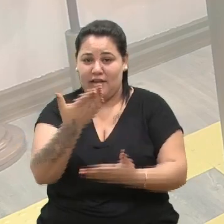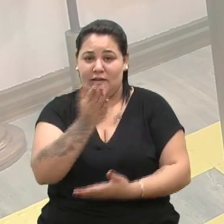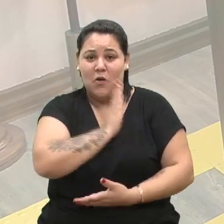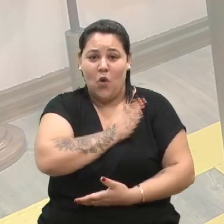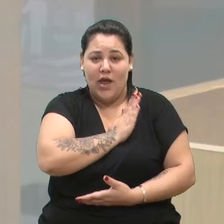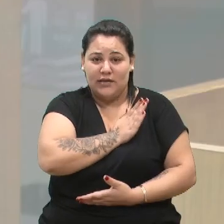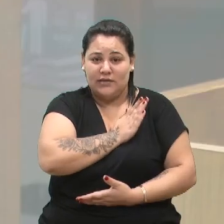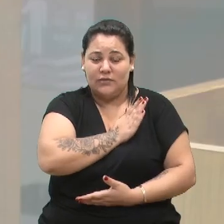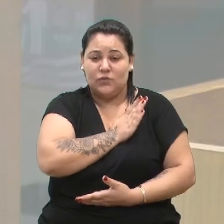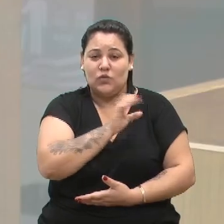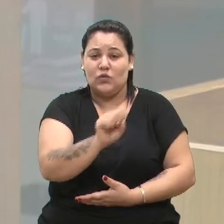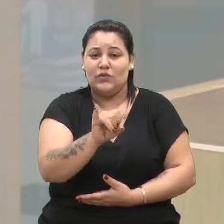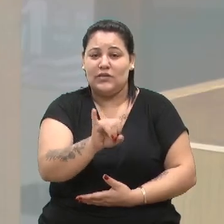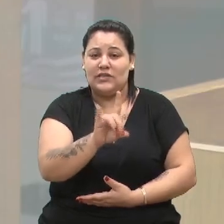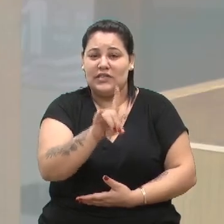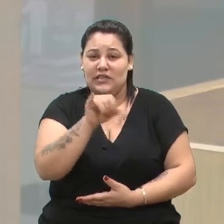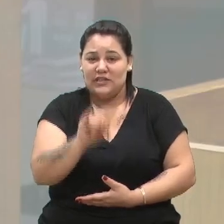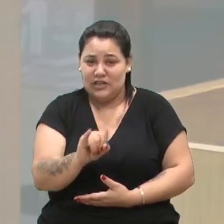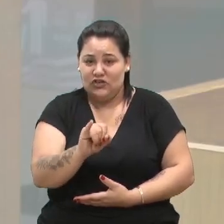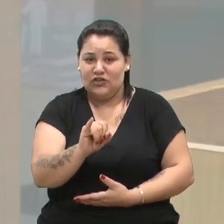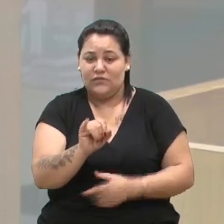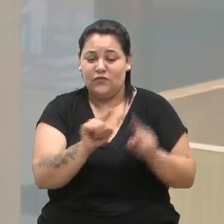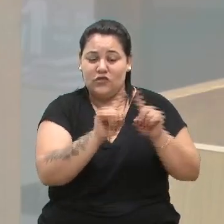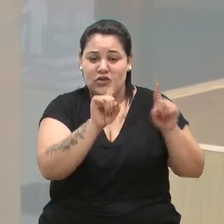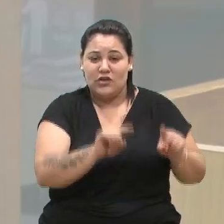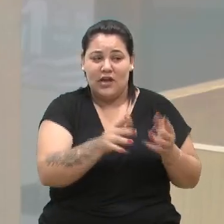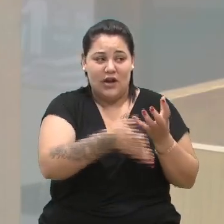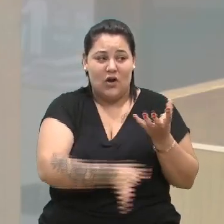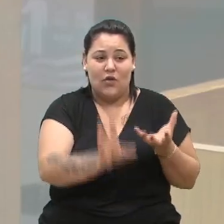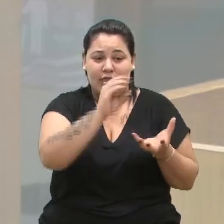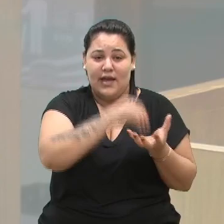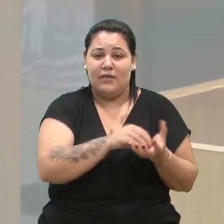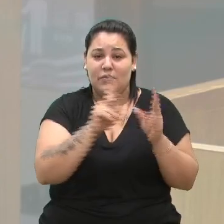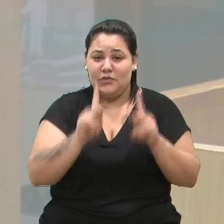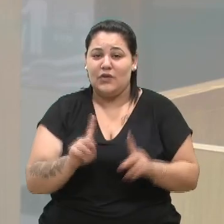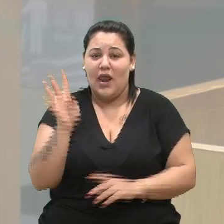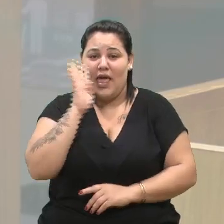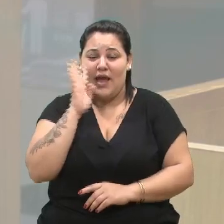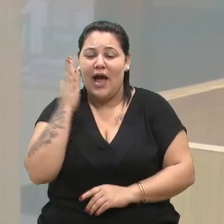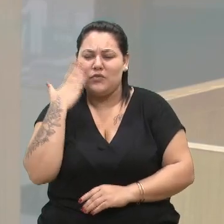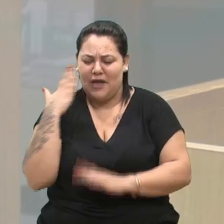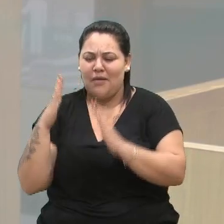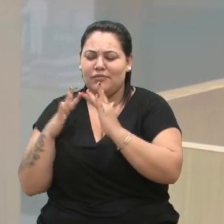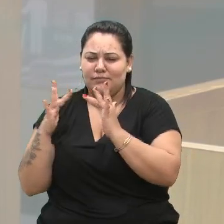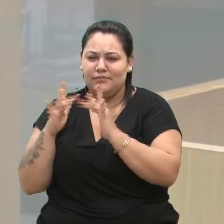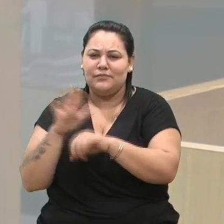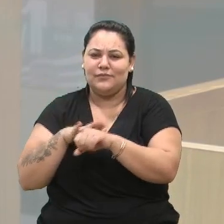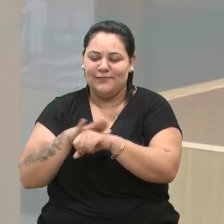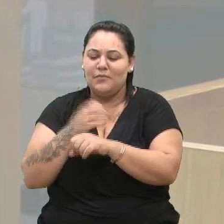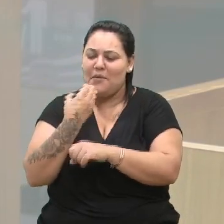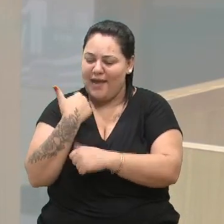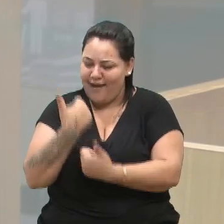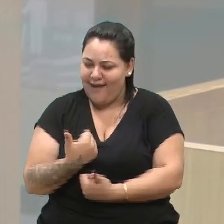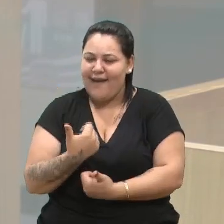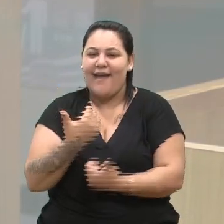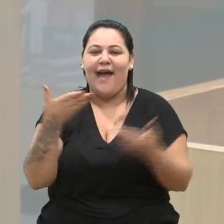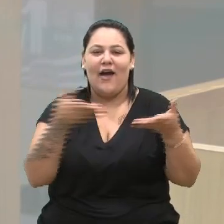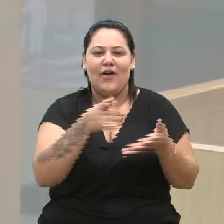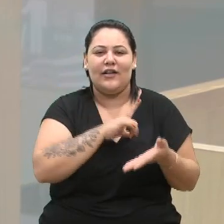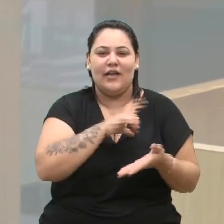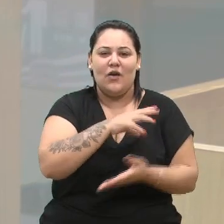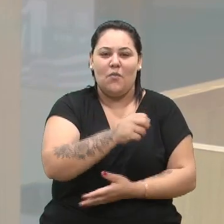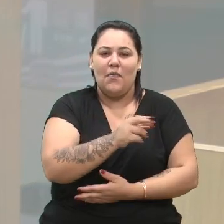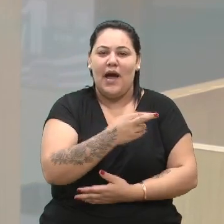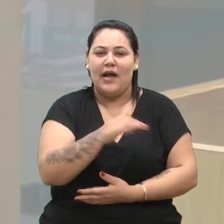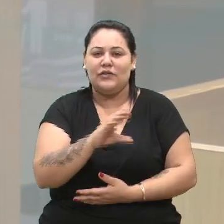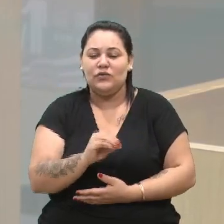o Cid da Codeca, uma pessoa muito legal, uma pessoa que sabe conversar, e agora também tem o Márcio Serafina também,